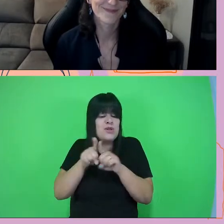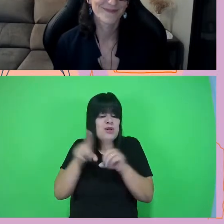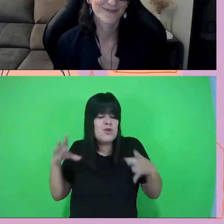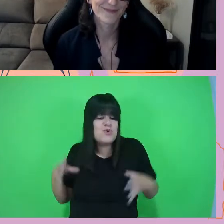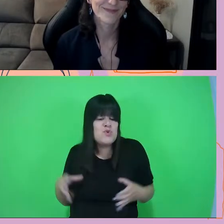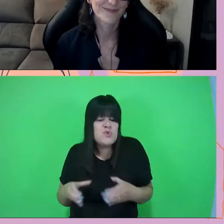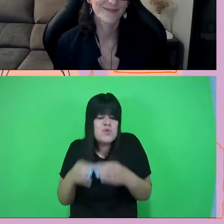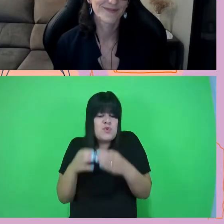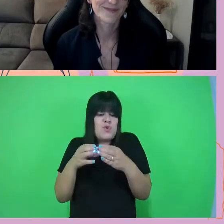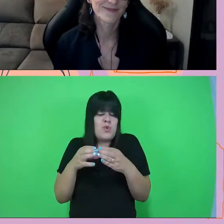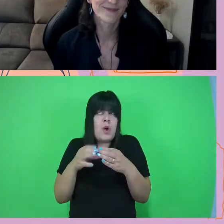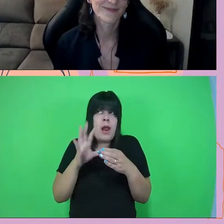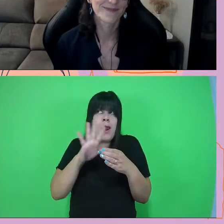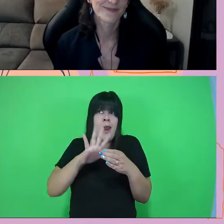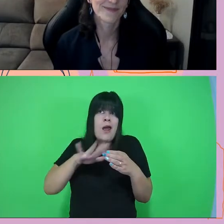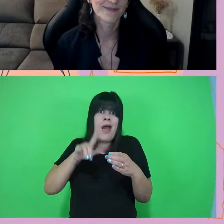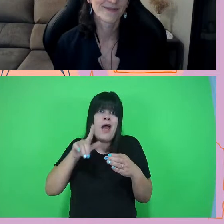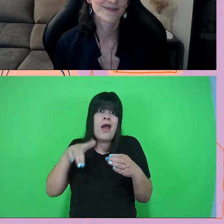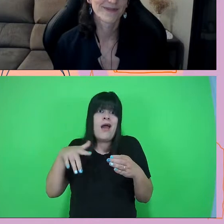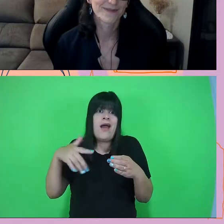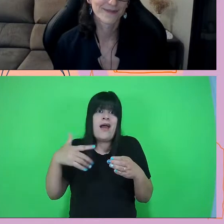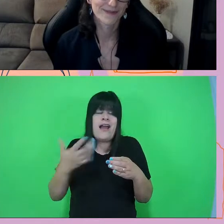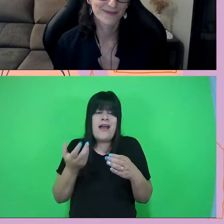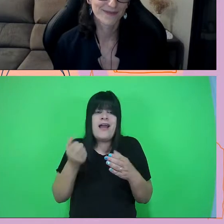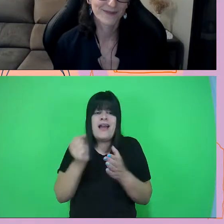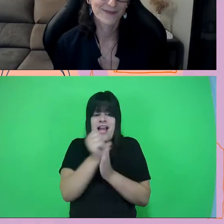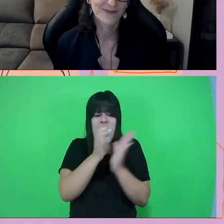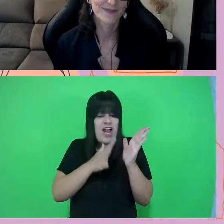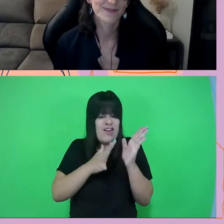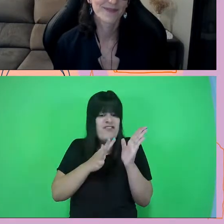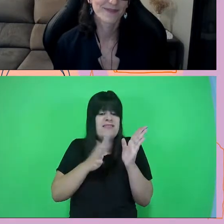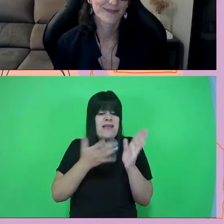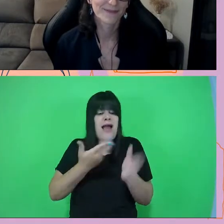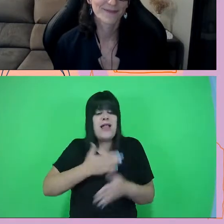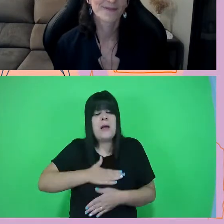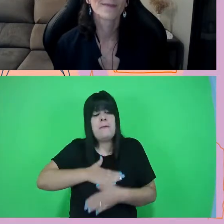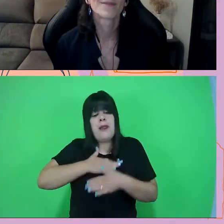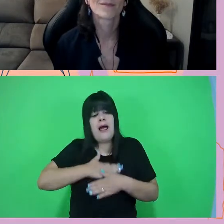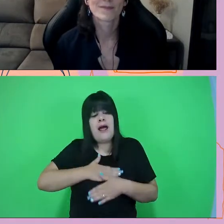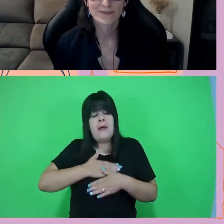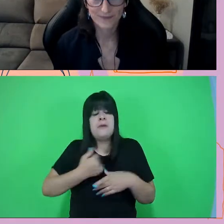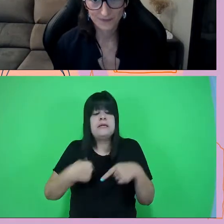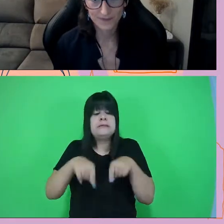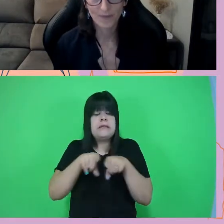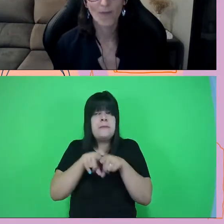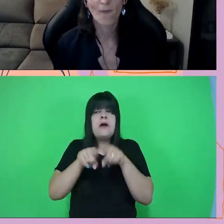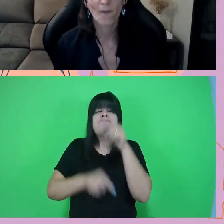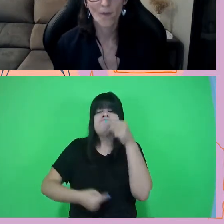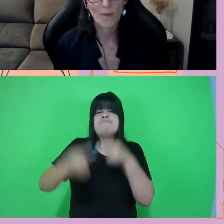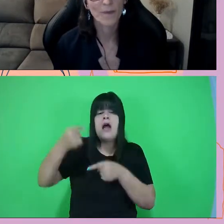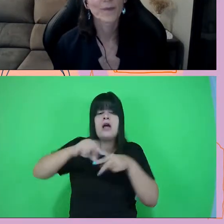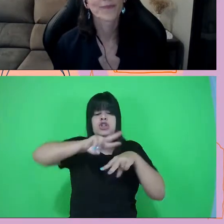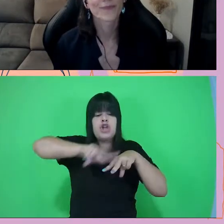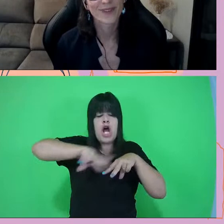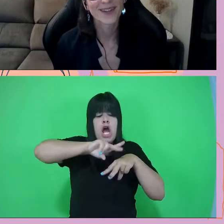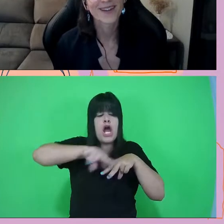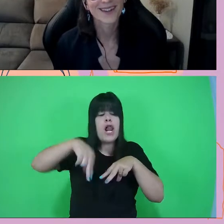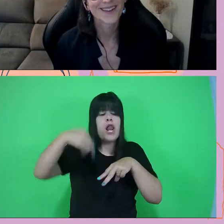torno de uma atividade que é prazerosa para a gente, mas que também leva a gente ao debate de gênero e raça.